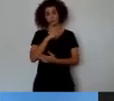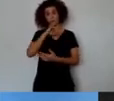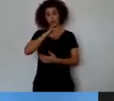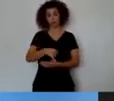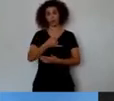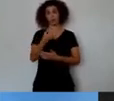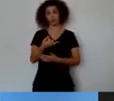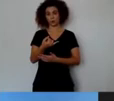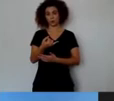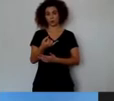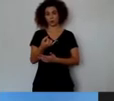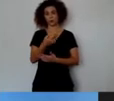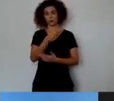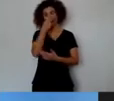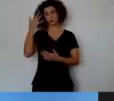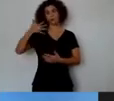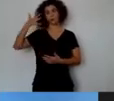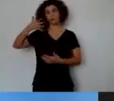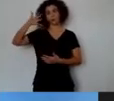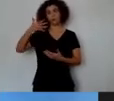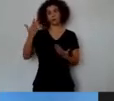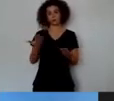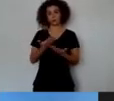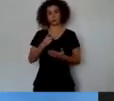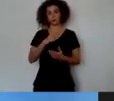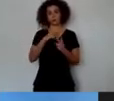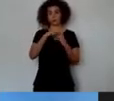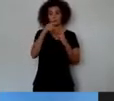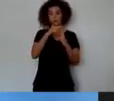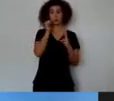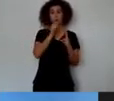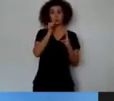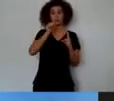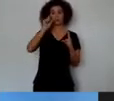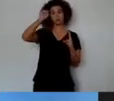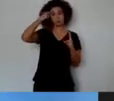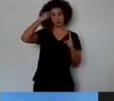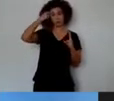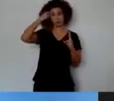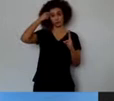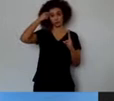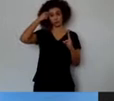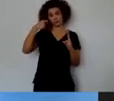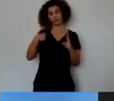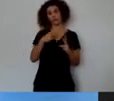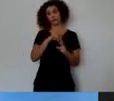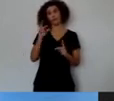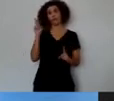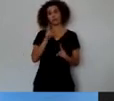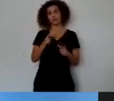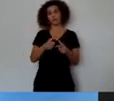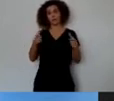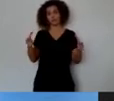composição dessa roda de conversa, né? Assim, duas mulheres negras em termos de quantidade, né, representando a maioria,